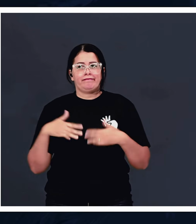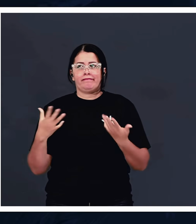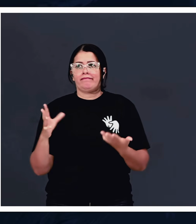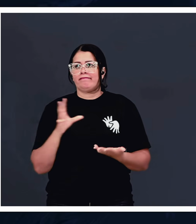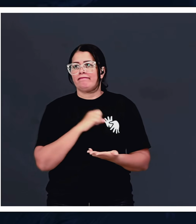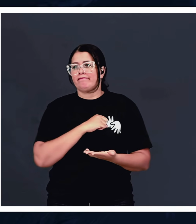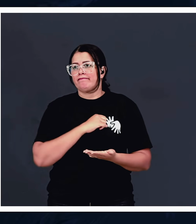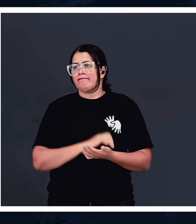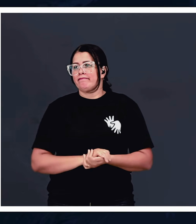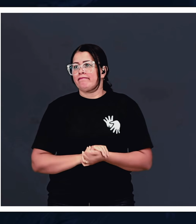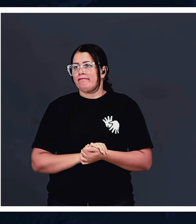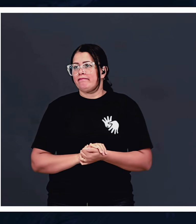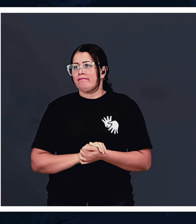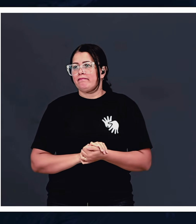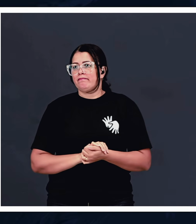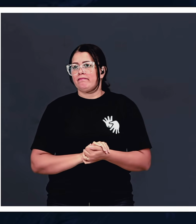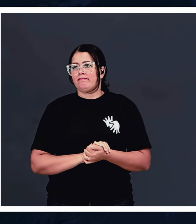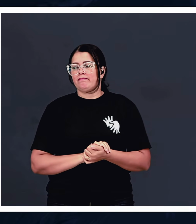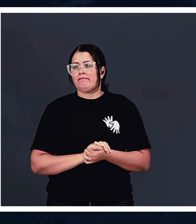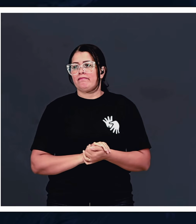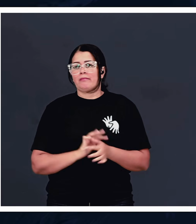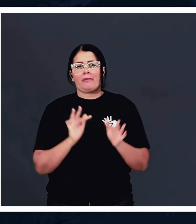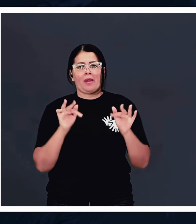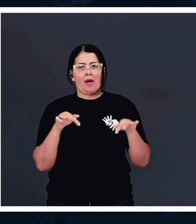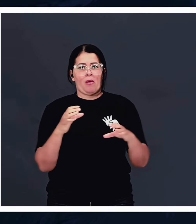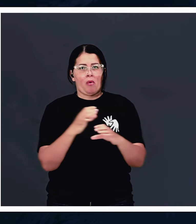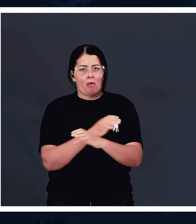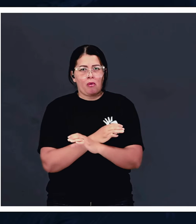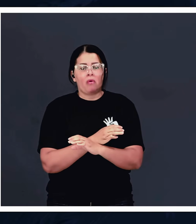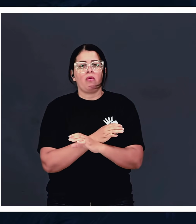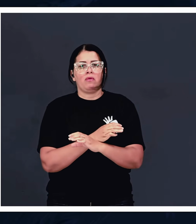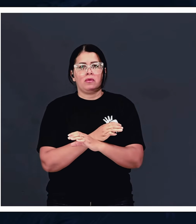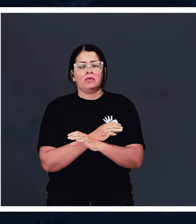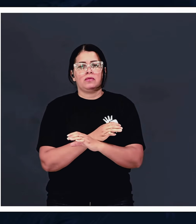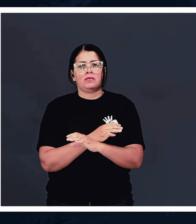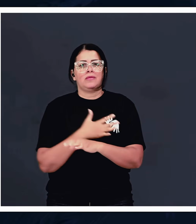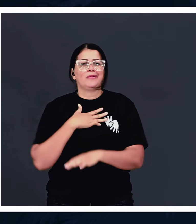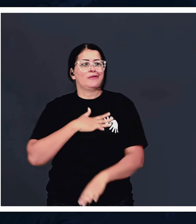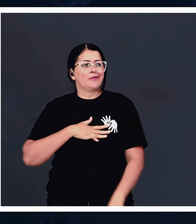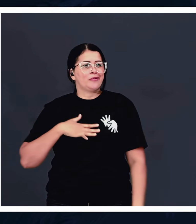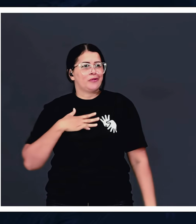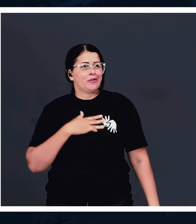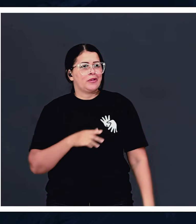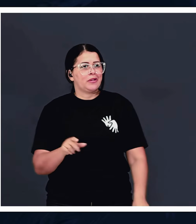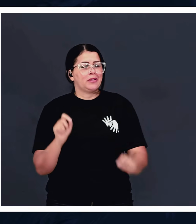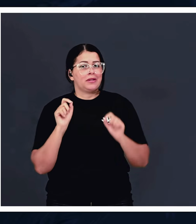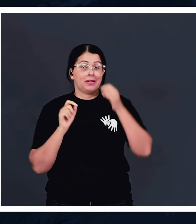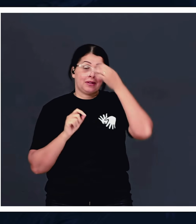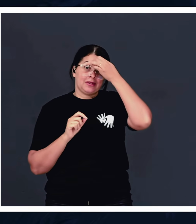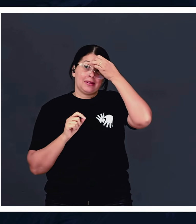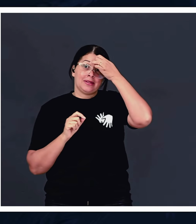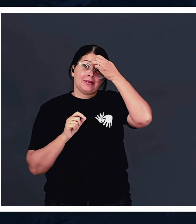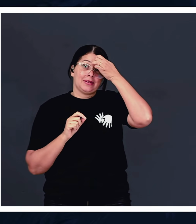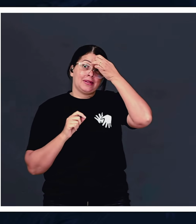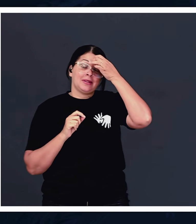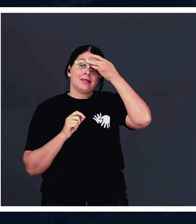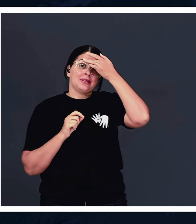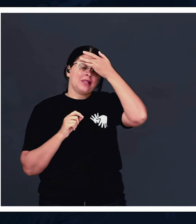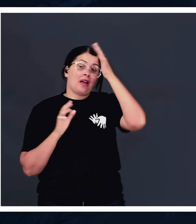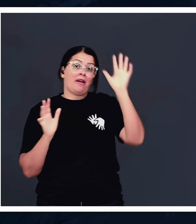amados, para encerrar, né, eu gostaria de novamente